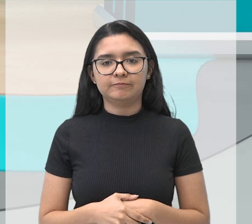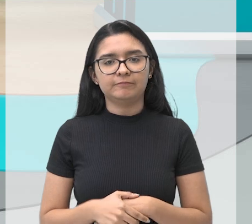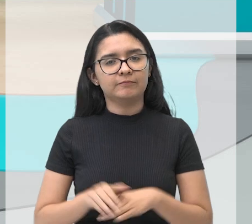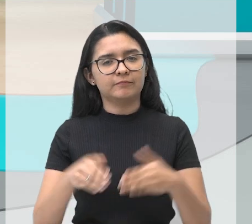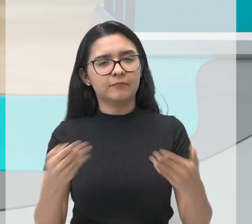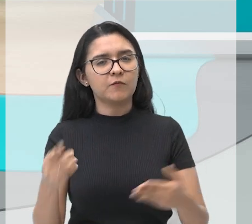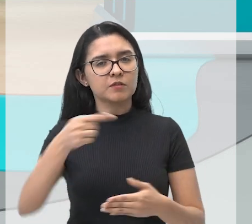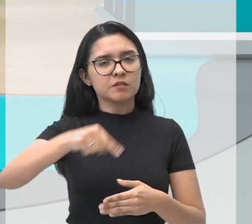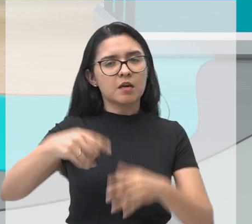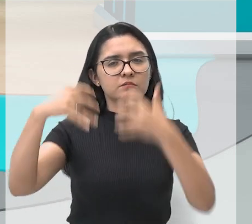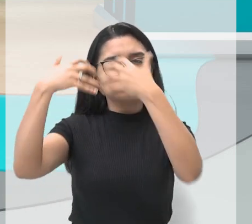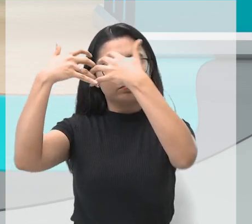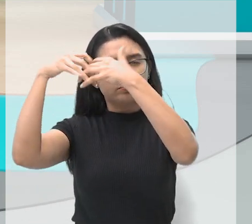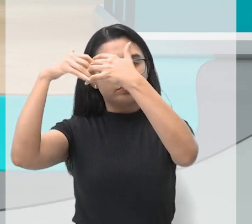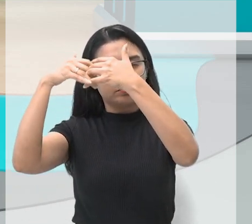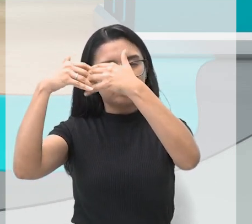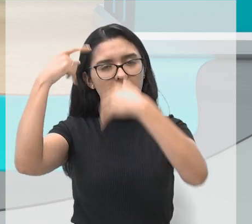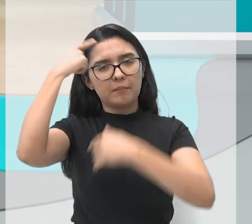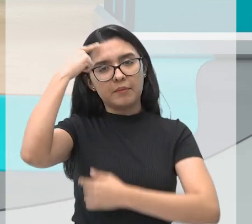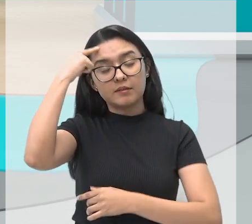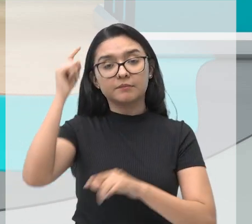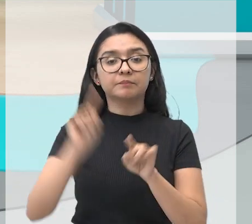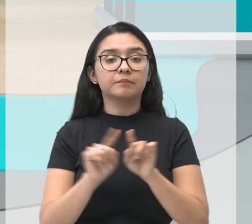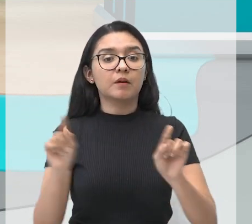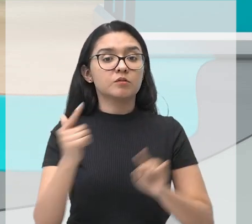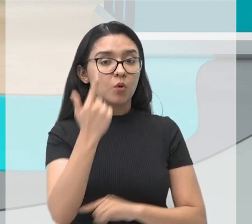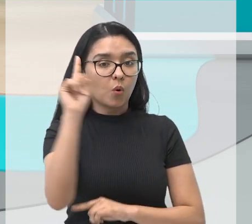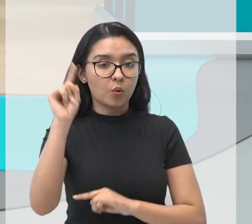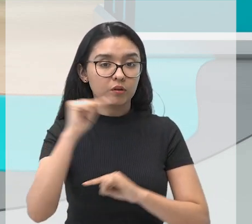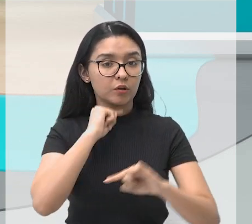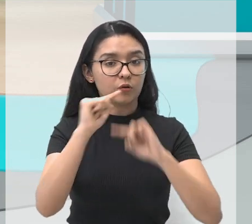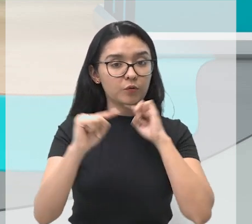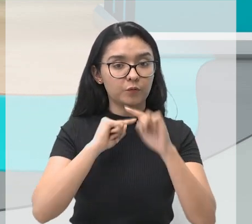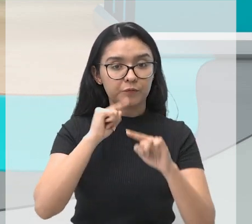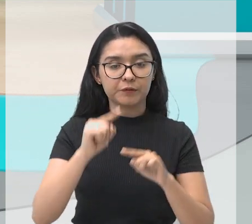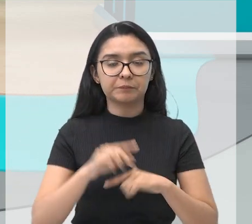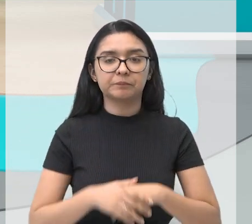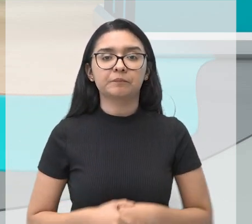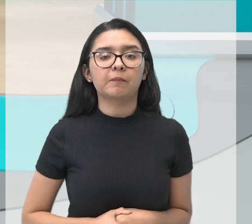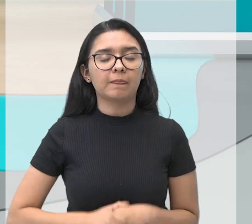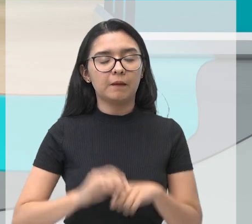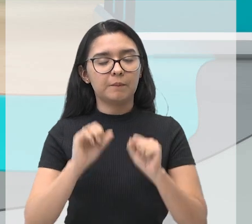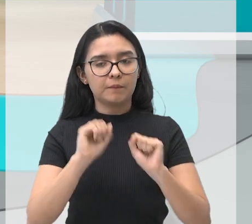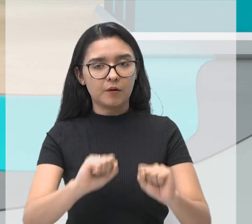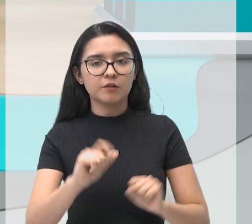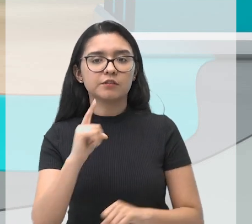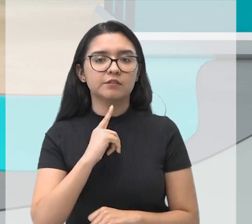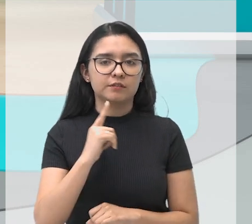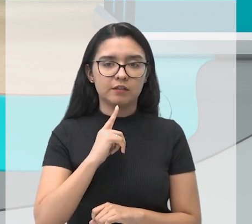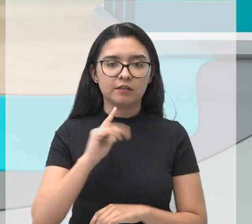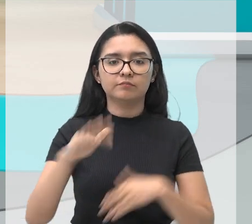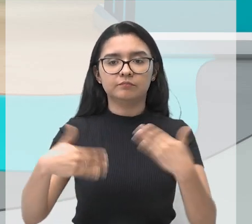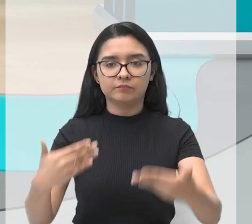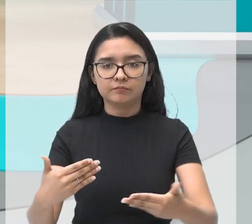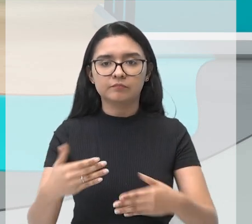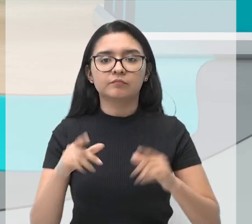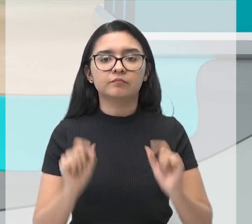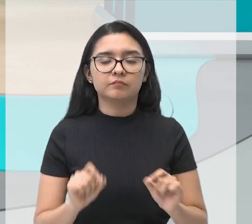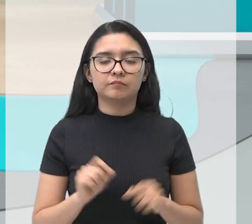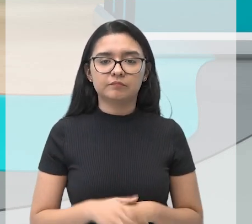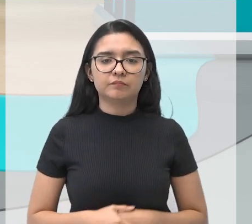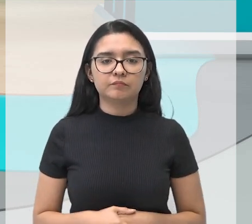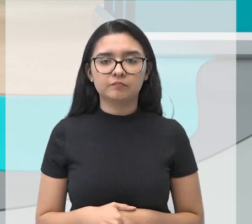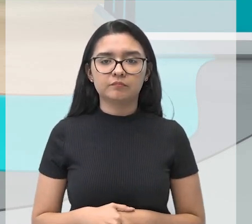Fiquem analisando, pensem, mas antes, mais uma dúvida que pode surgir de repente, né? O